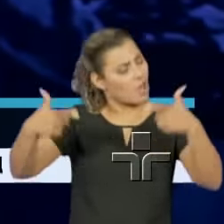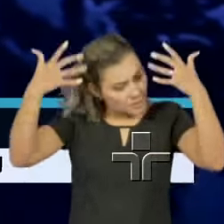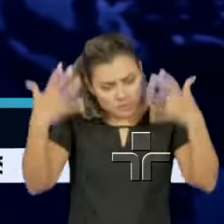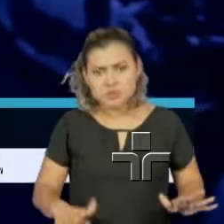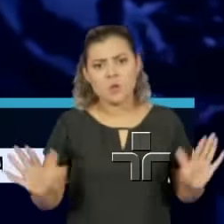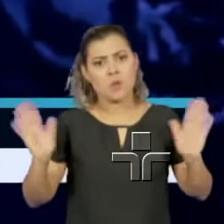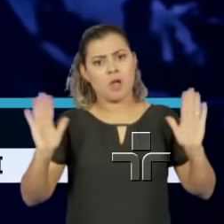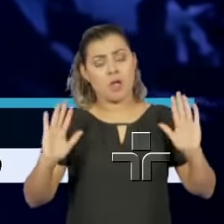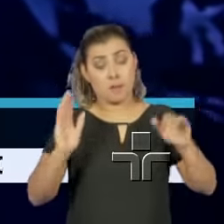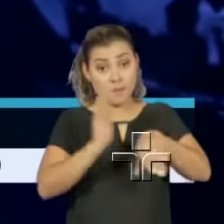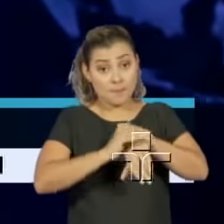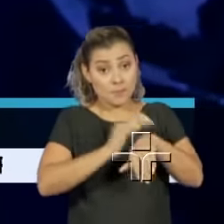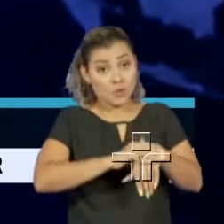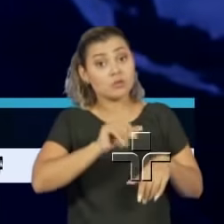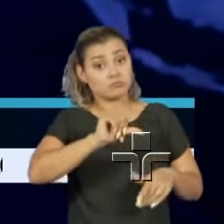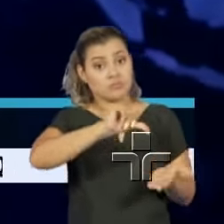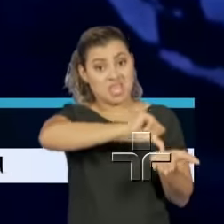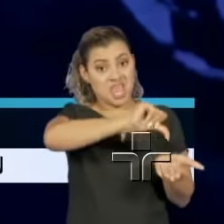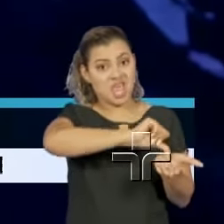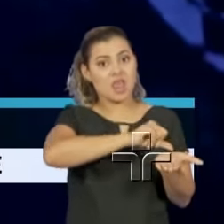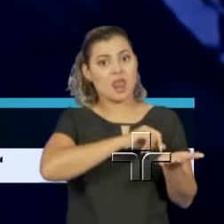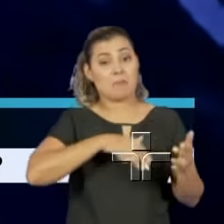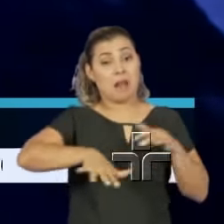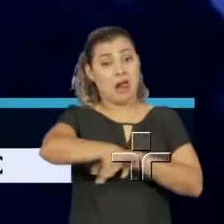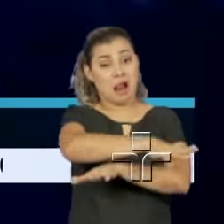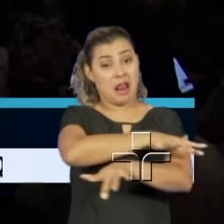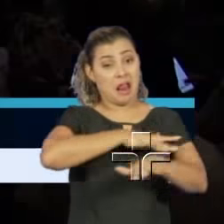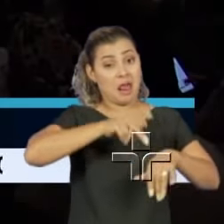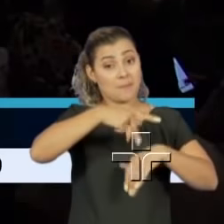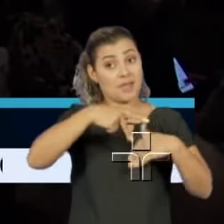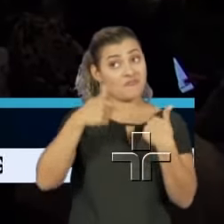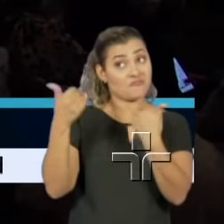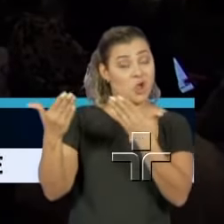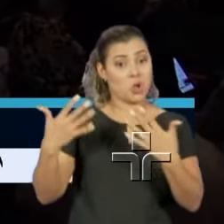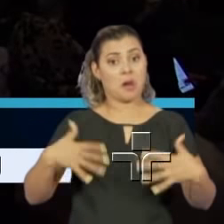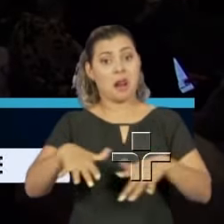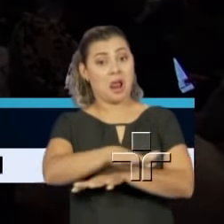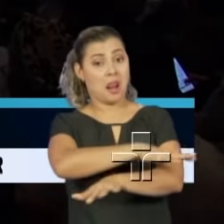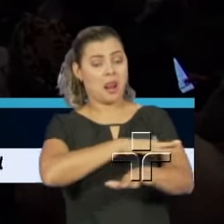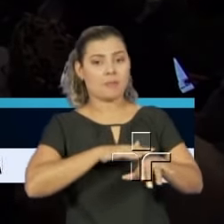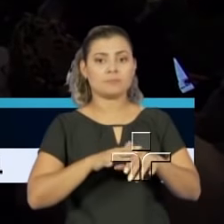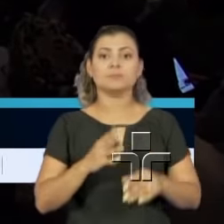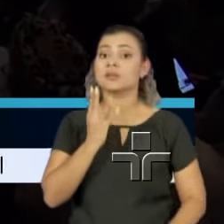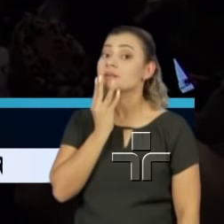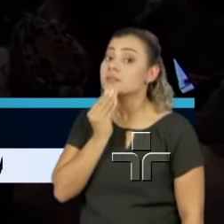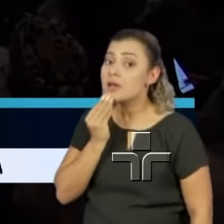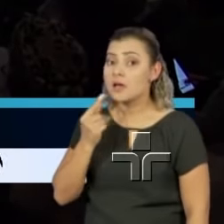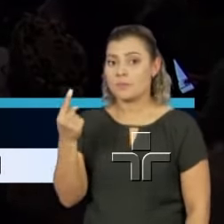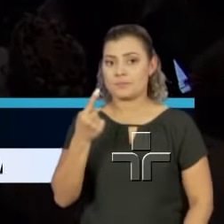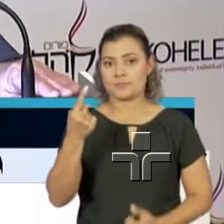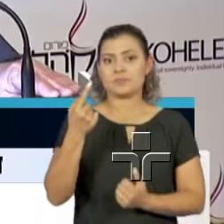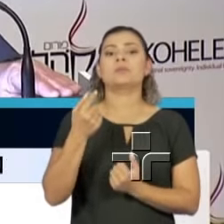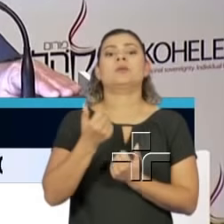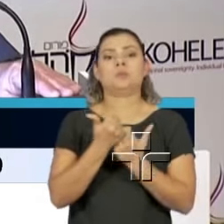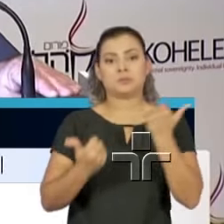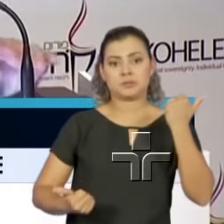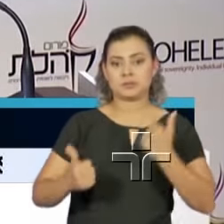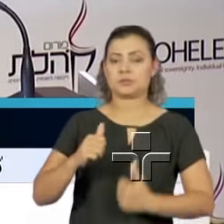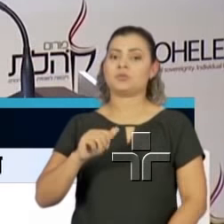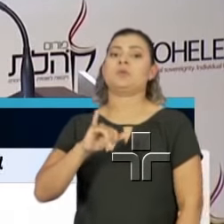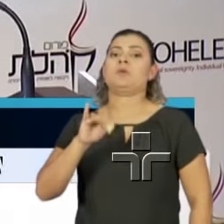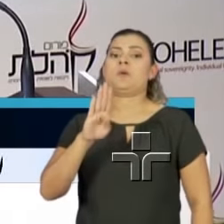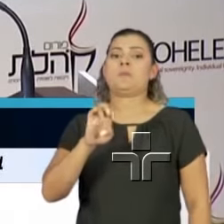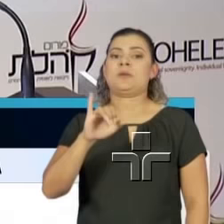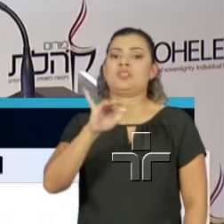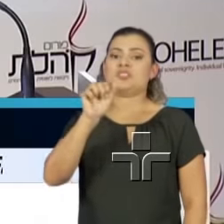As ações iranianas repercutiram na comunidade internacional. Em Israel, o primeiro-ministro Benjamin Netanyahu disse que